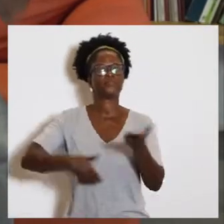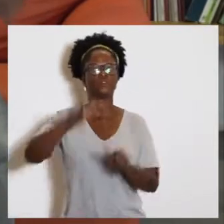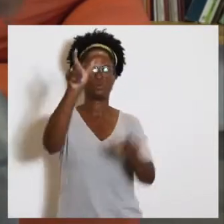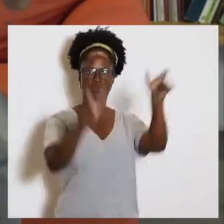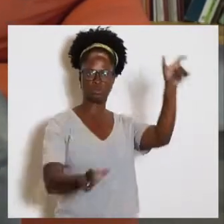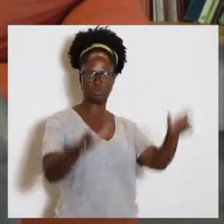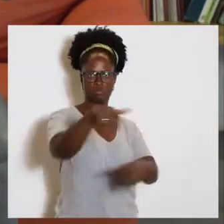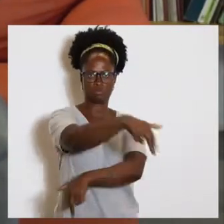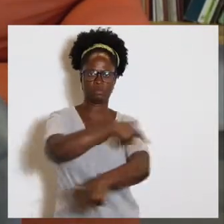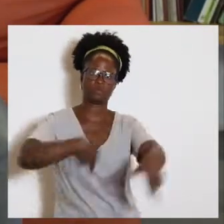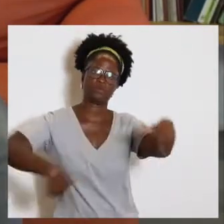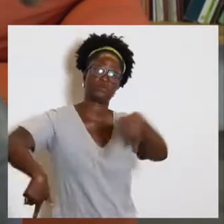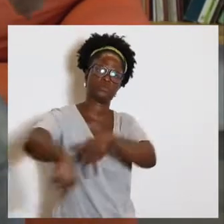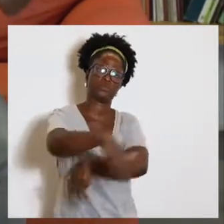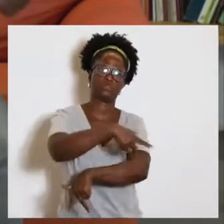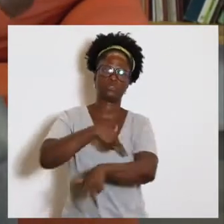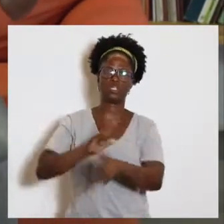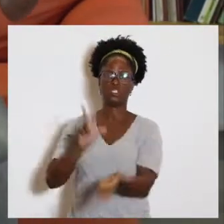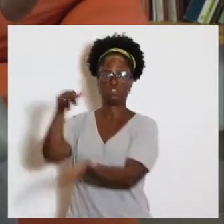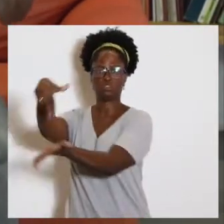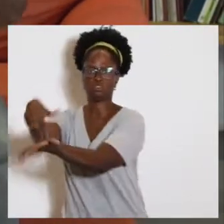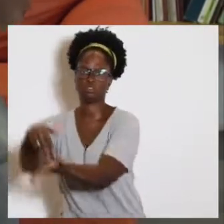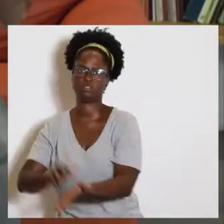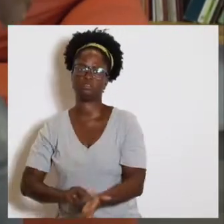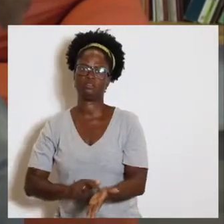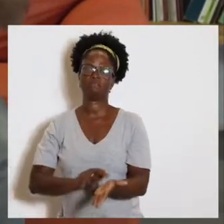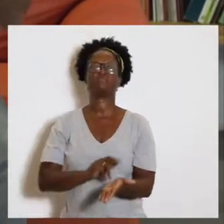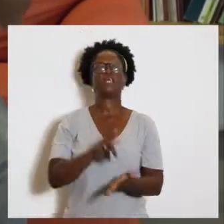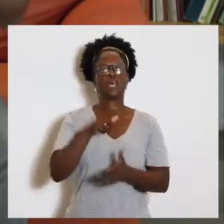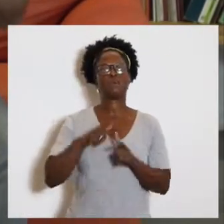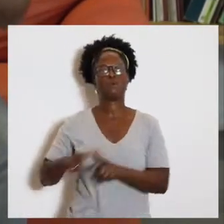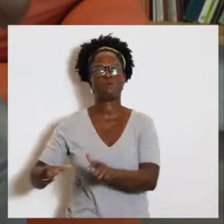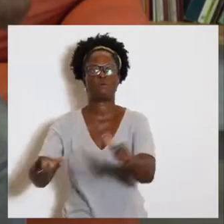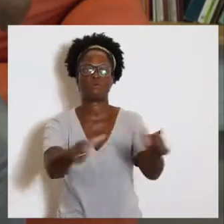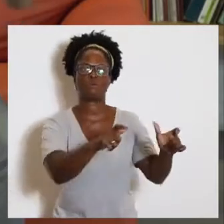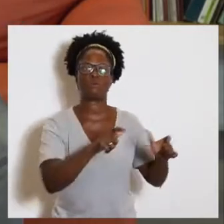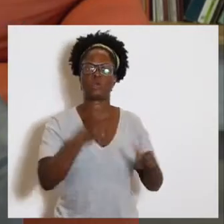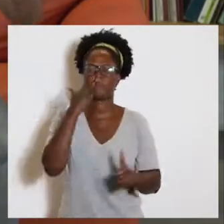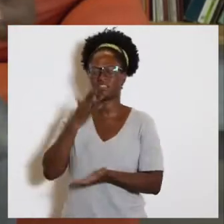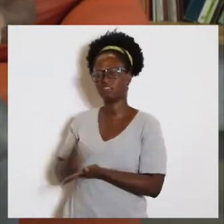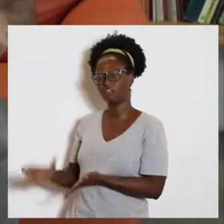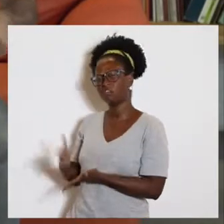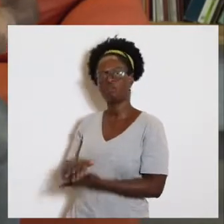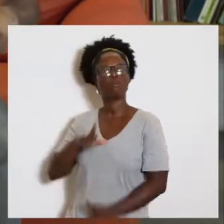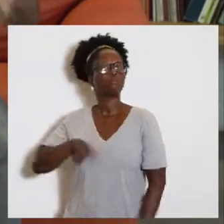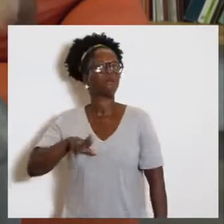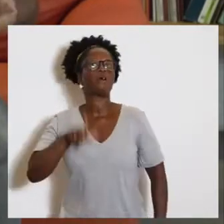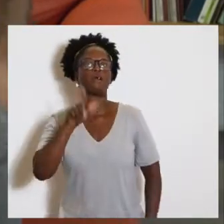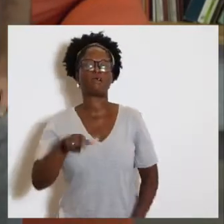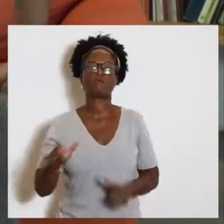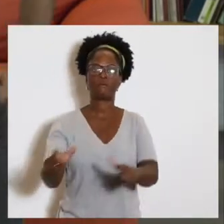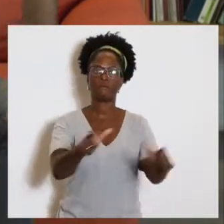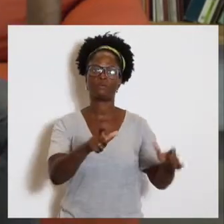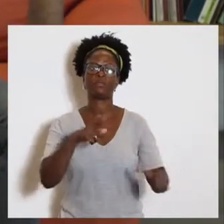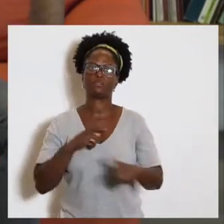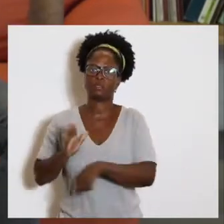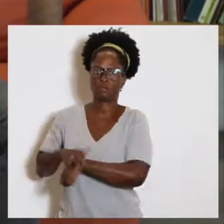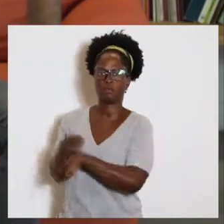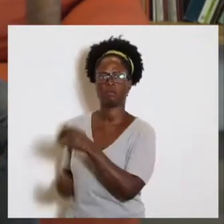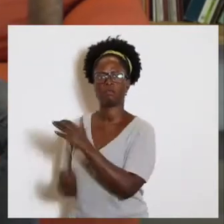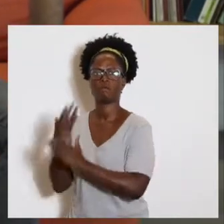sujeito de onde saem sujeito não chegam o sujeito não são espaços identificados é neste espaço que está sendo